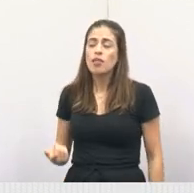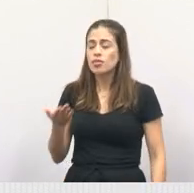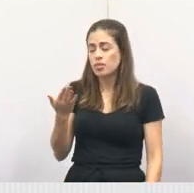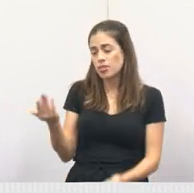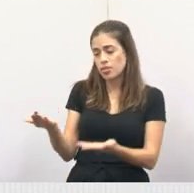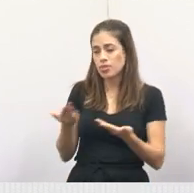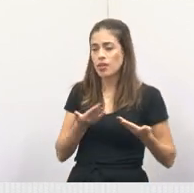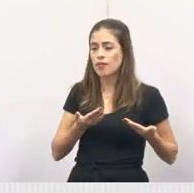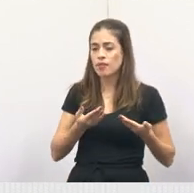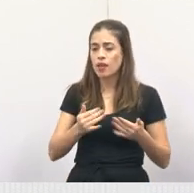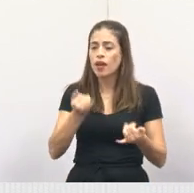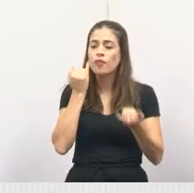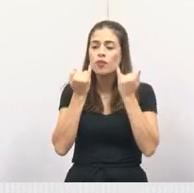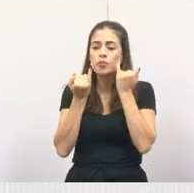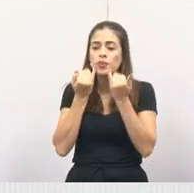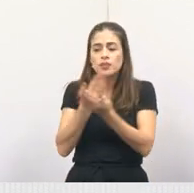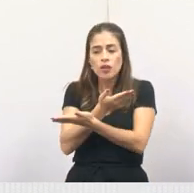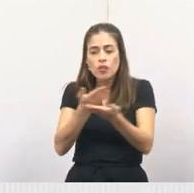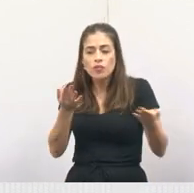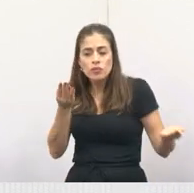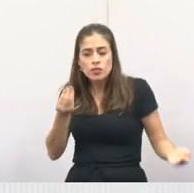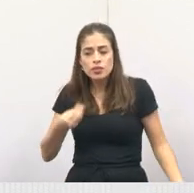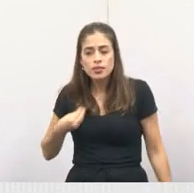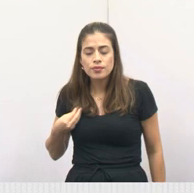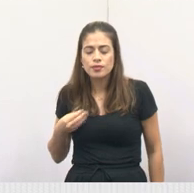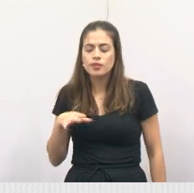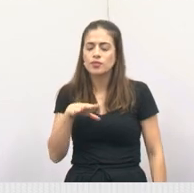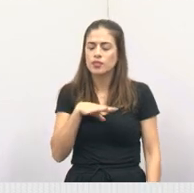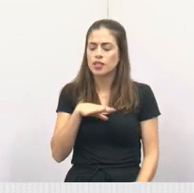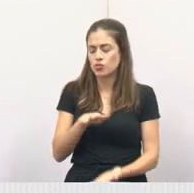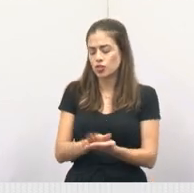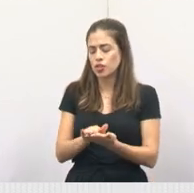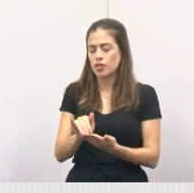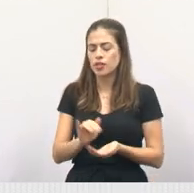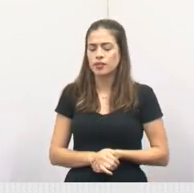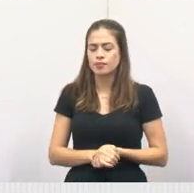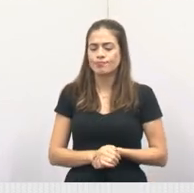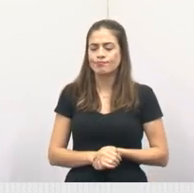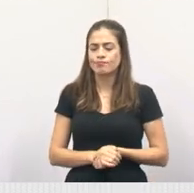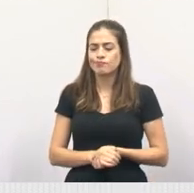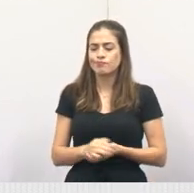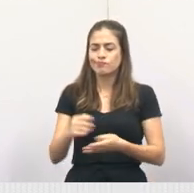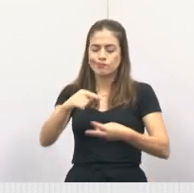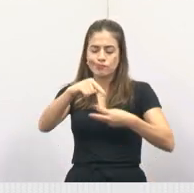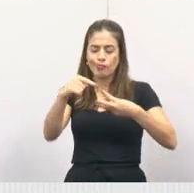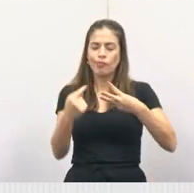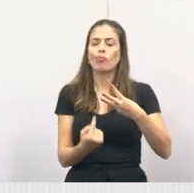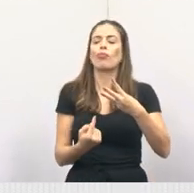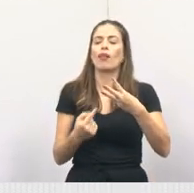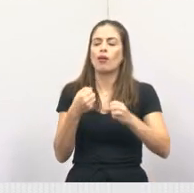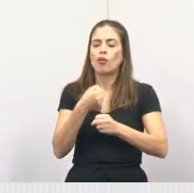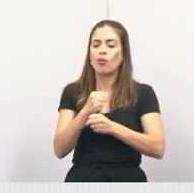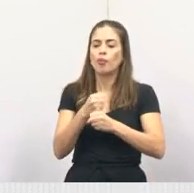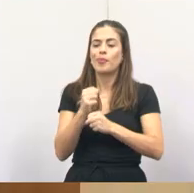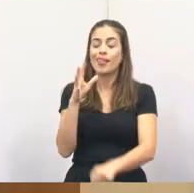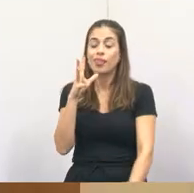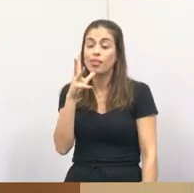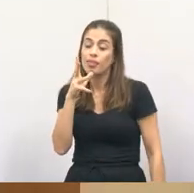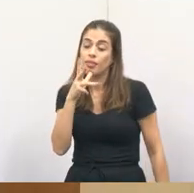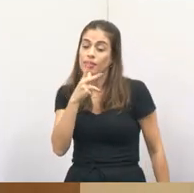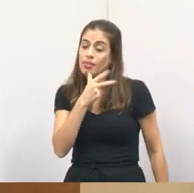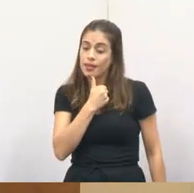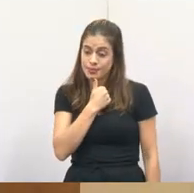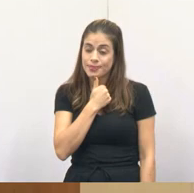munícipe então é um conjunto de obras lentas paradas que fazem com que